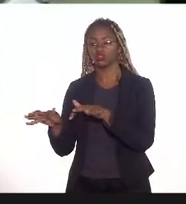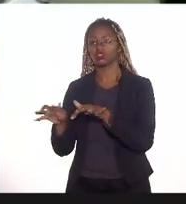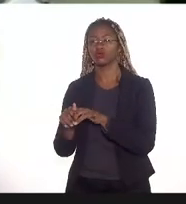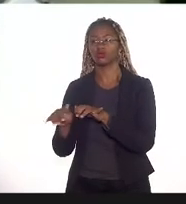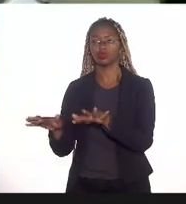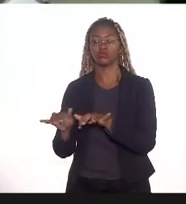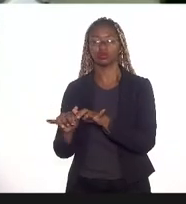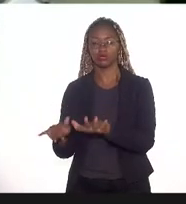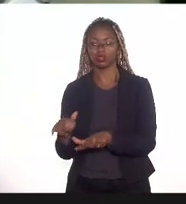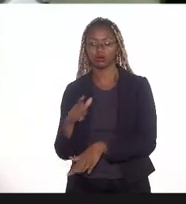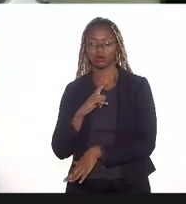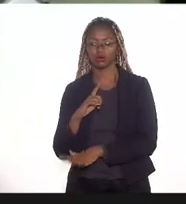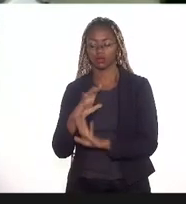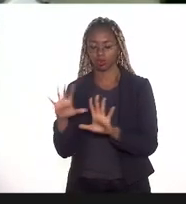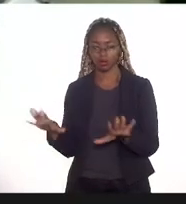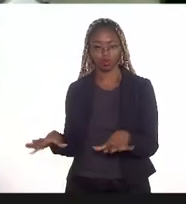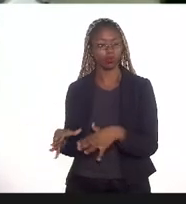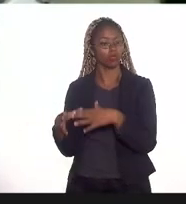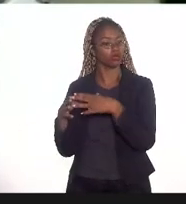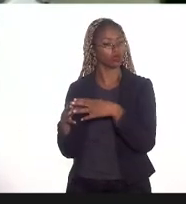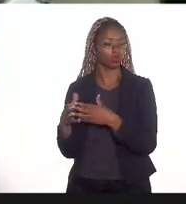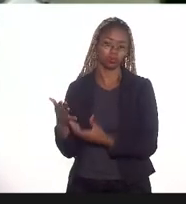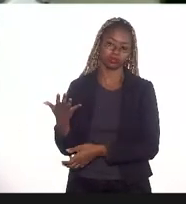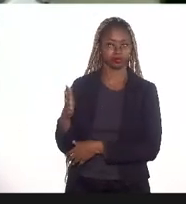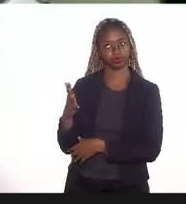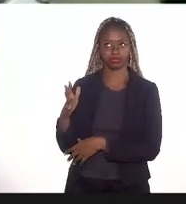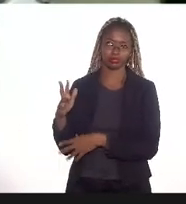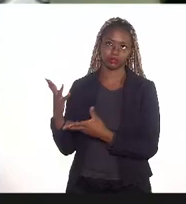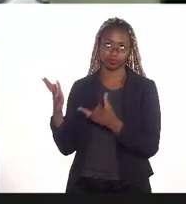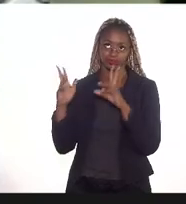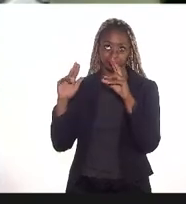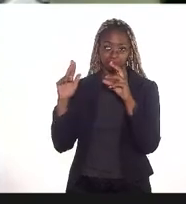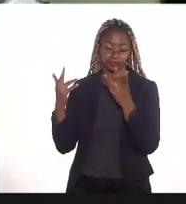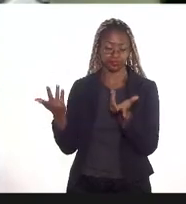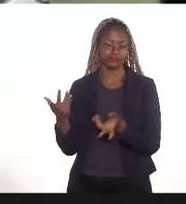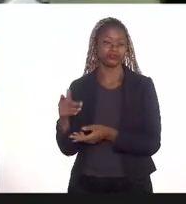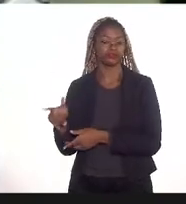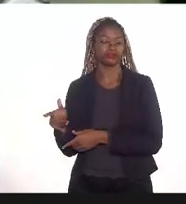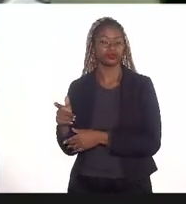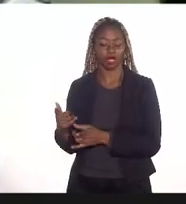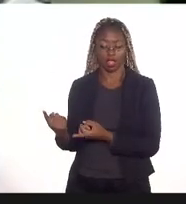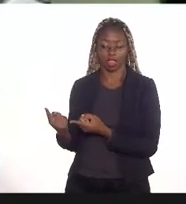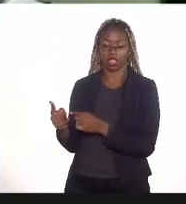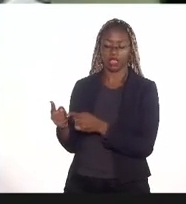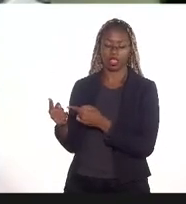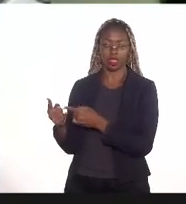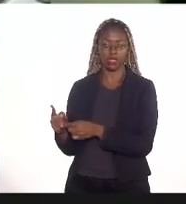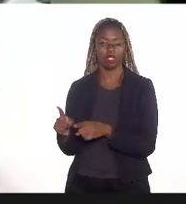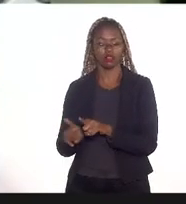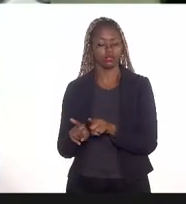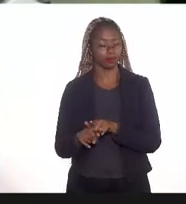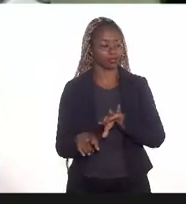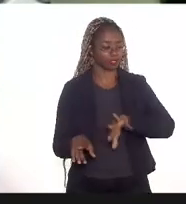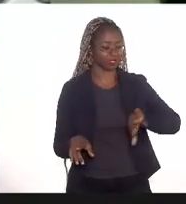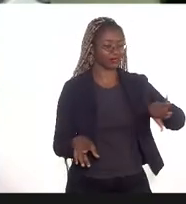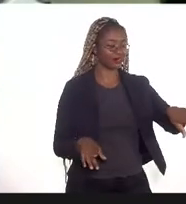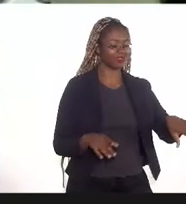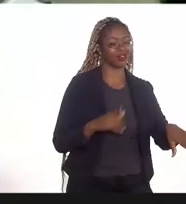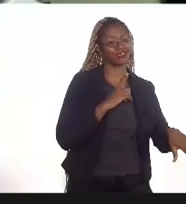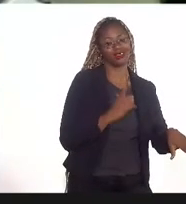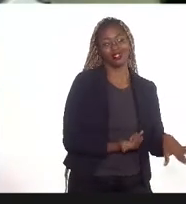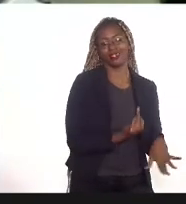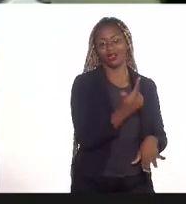com um determinado grupo de, digamos assim, entre aspas, julgadores, enquanto os demais incentivos estariam com